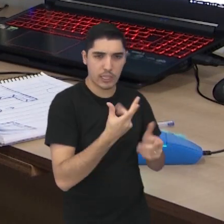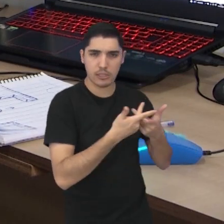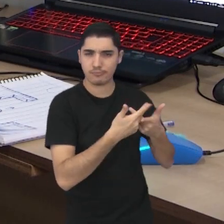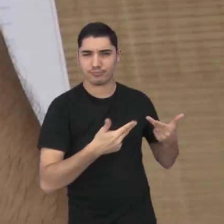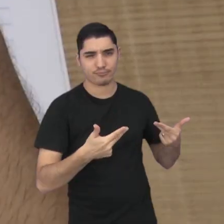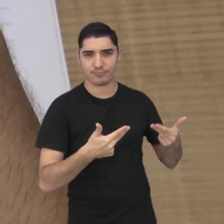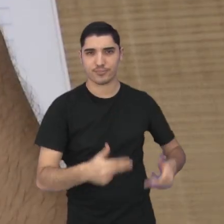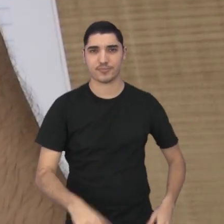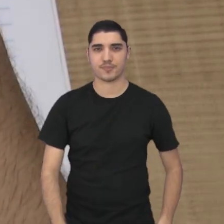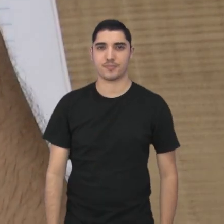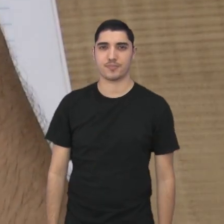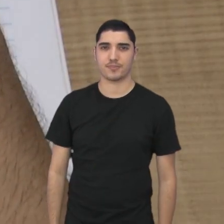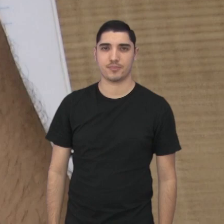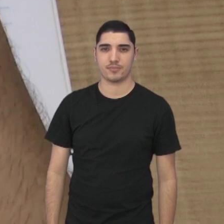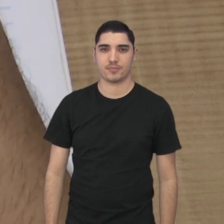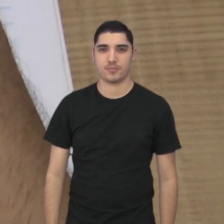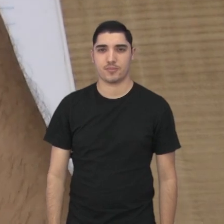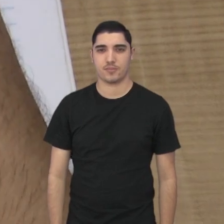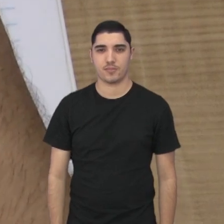modelagem.